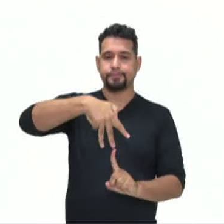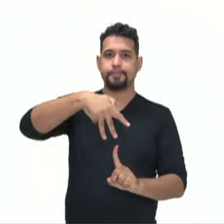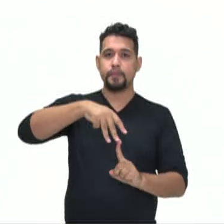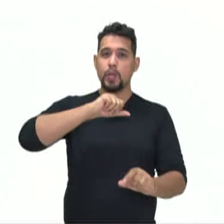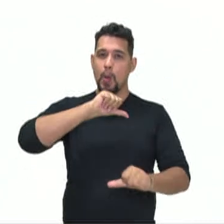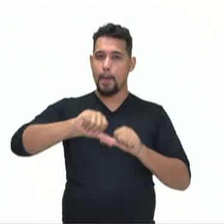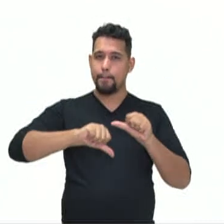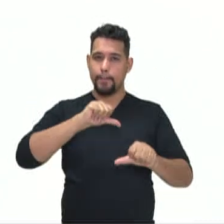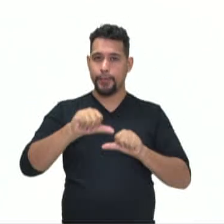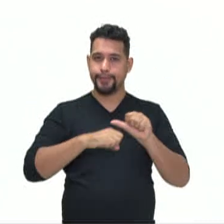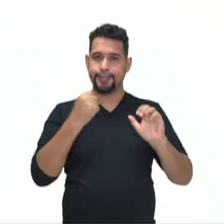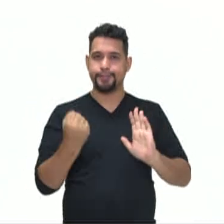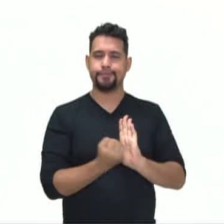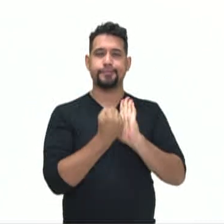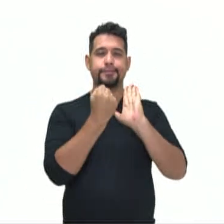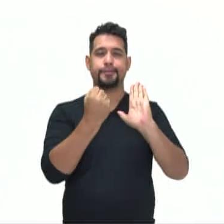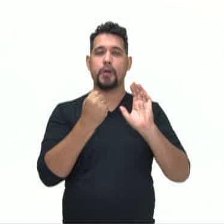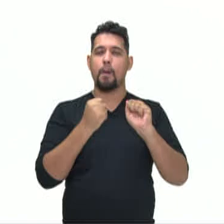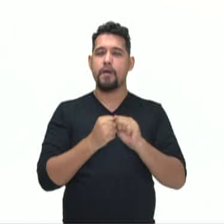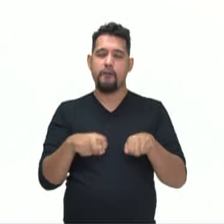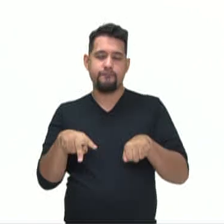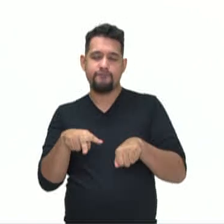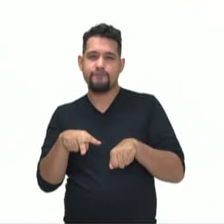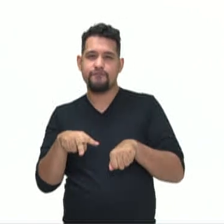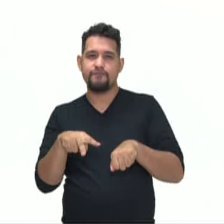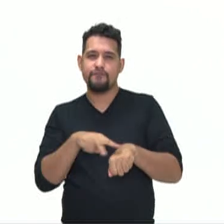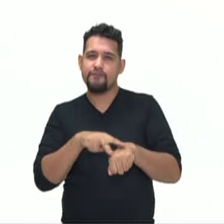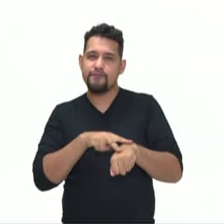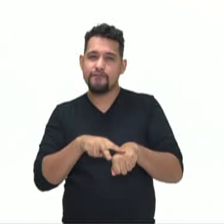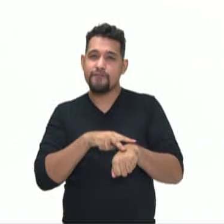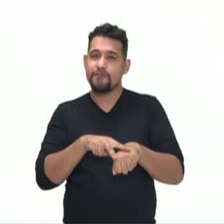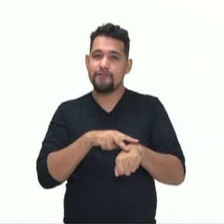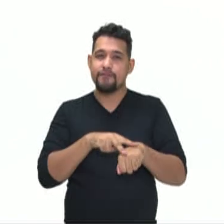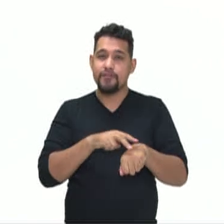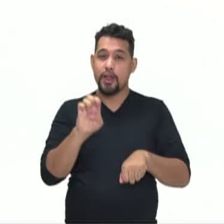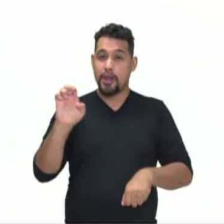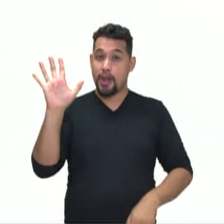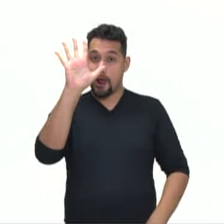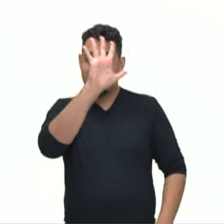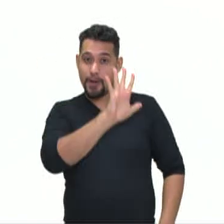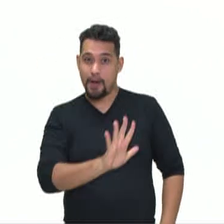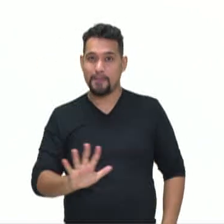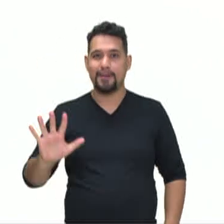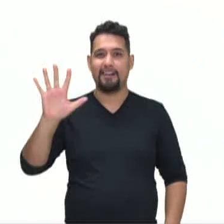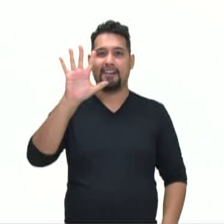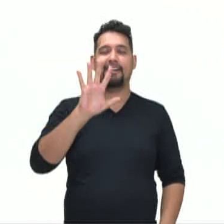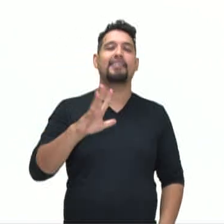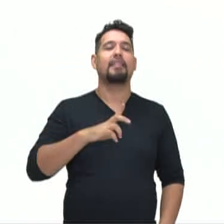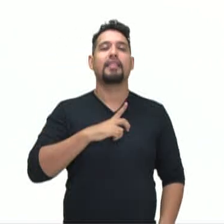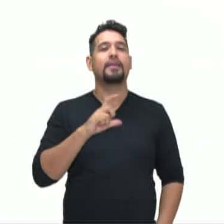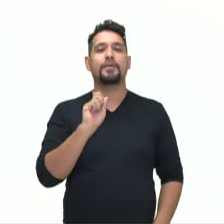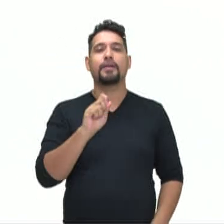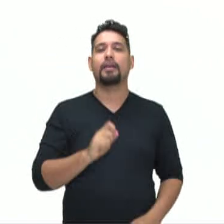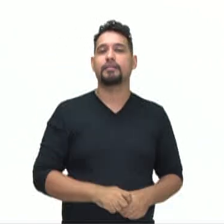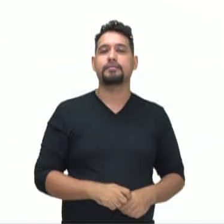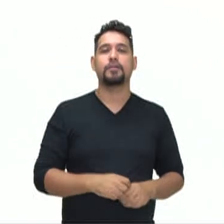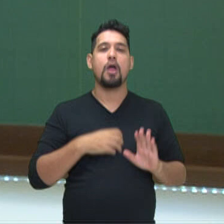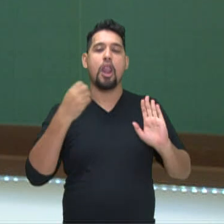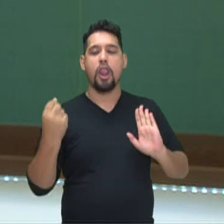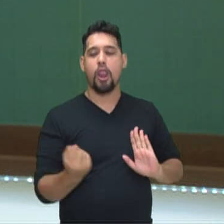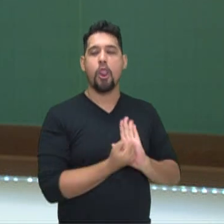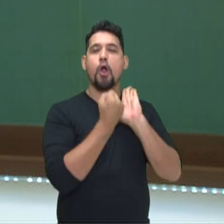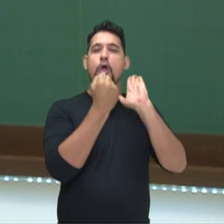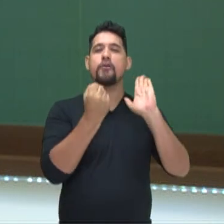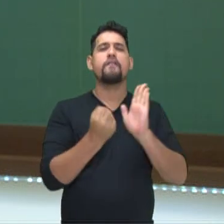muda logo para ficar mais verde na Europa, né? Então, a gente tem aqui como que essa logo vai